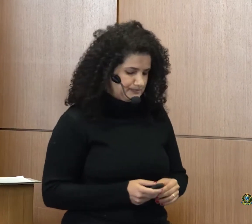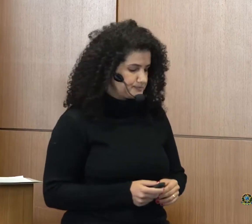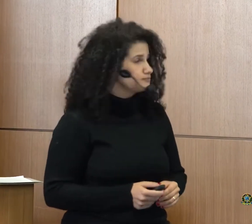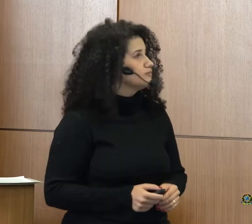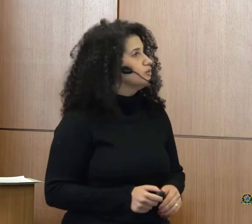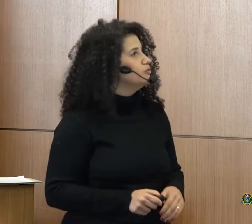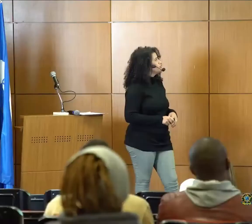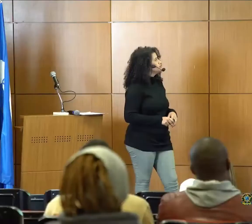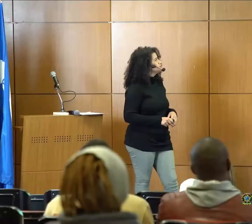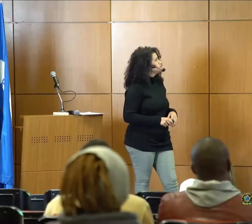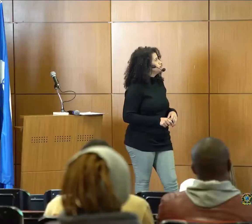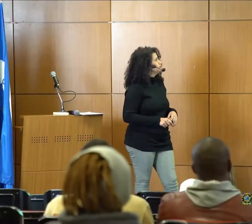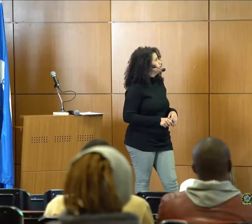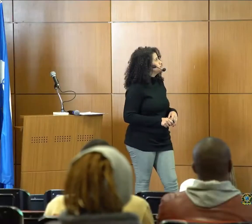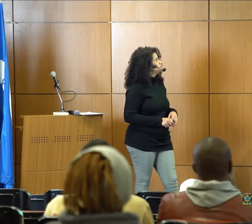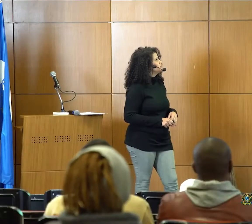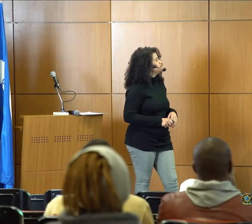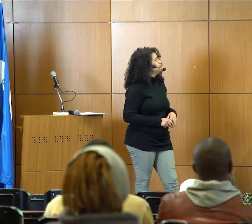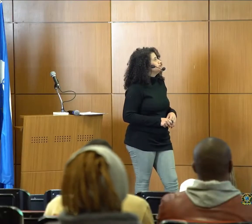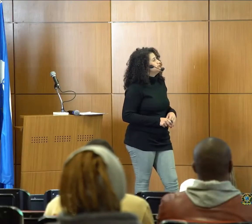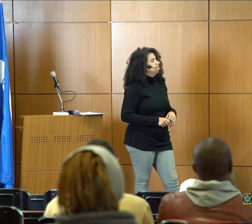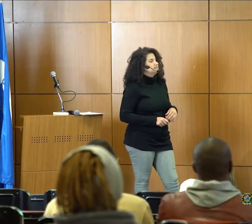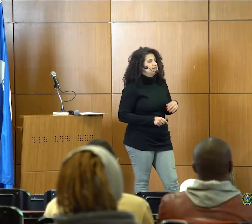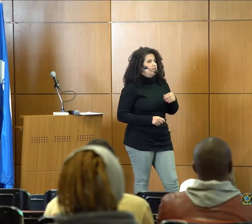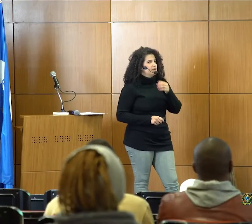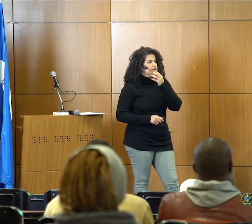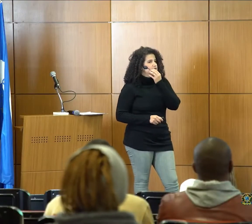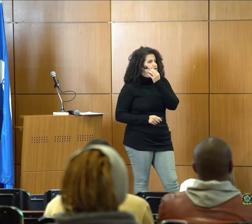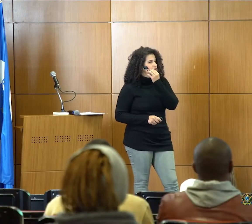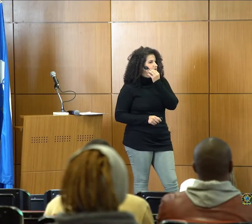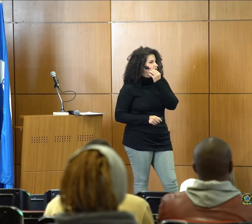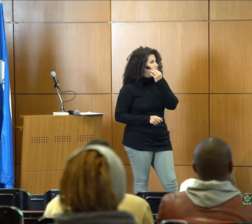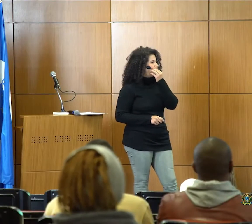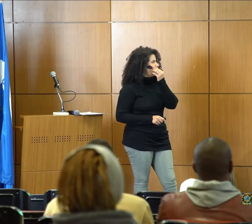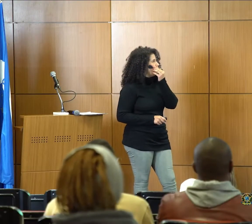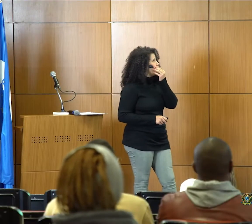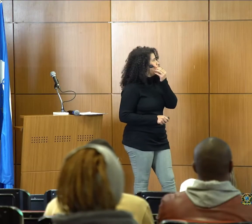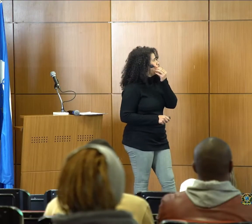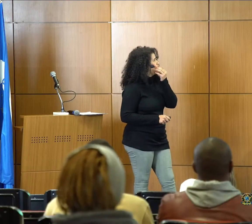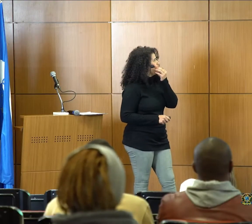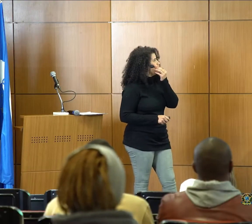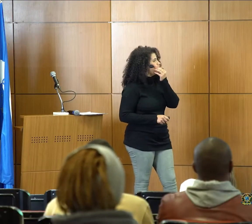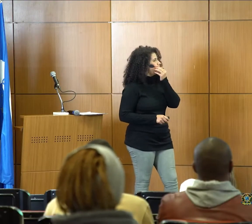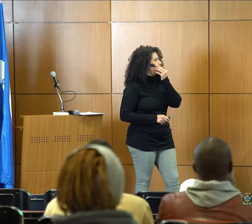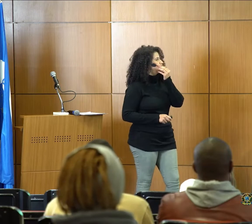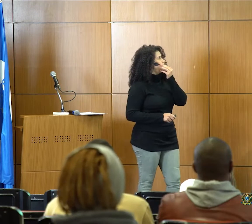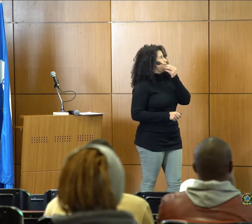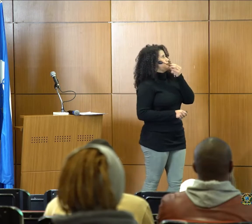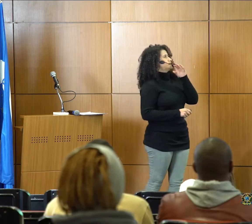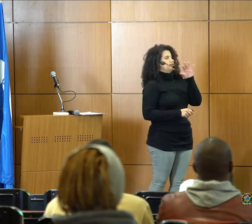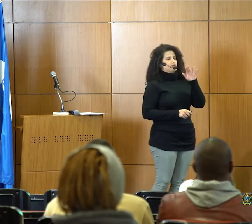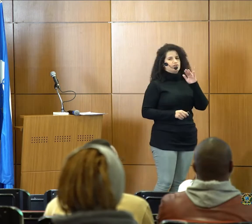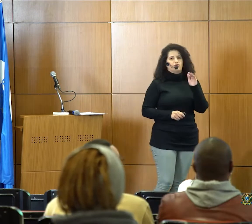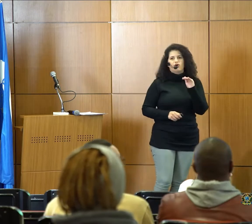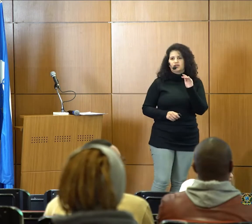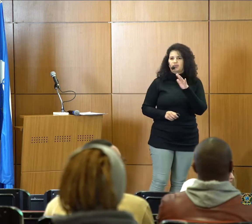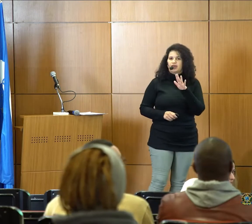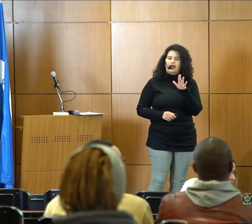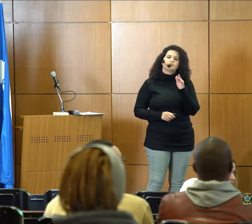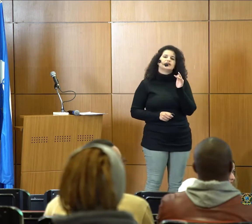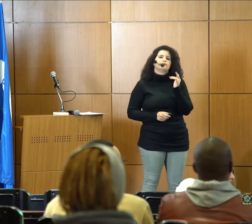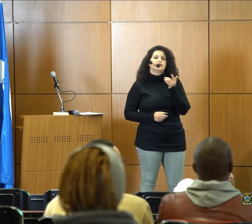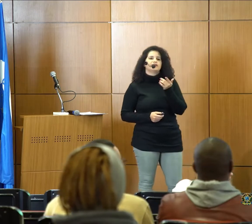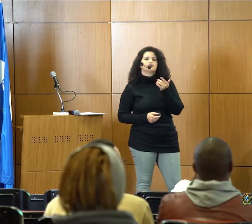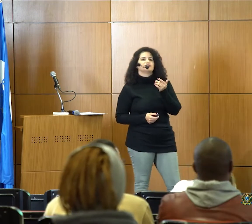falar um pouquinho sobre isso. Inicialmente, eu vou falar um pouquinho sobre a minha trajetória,